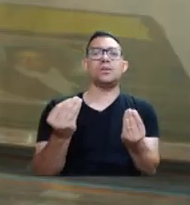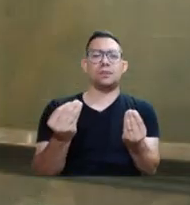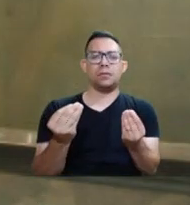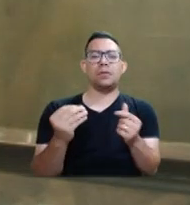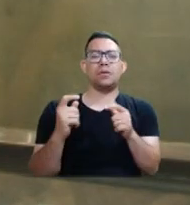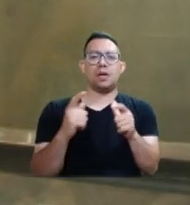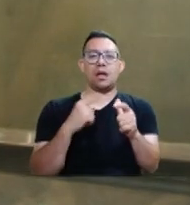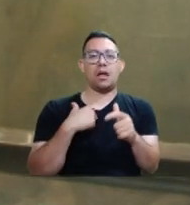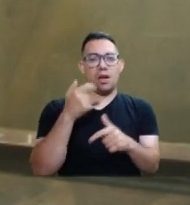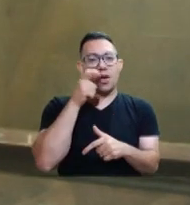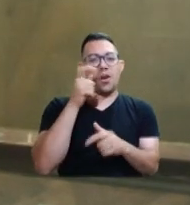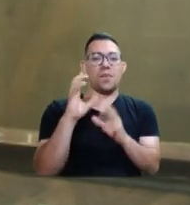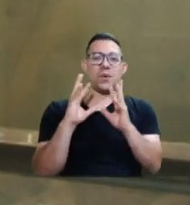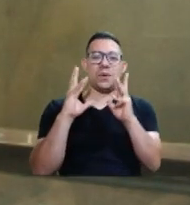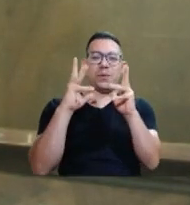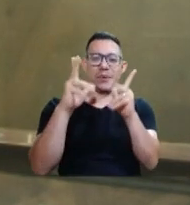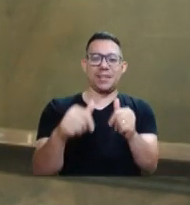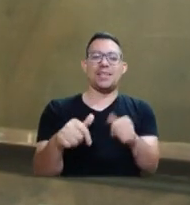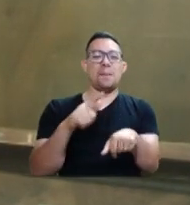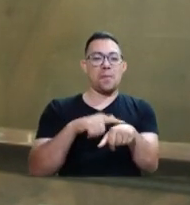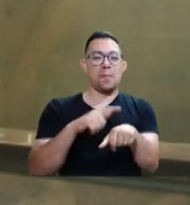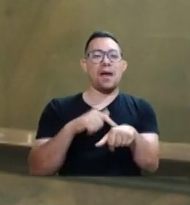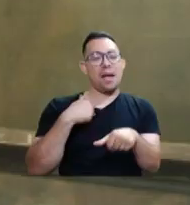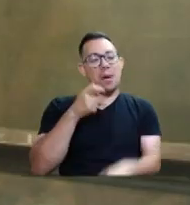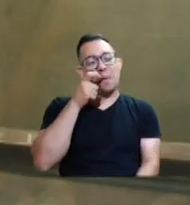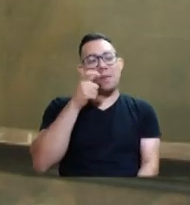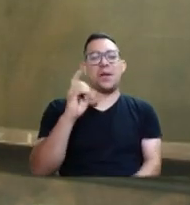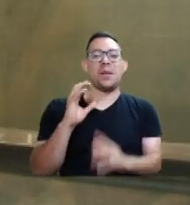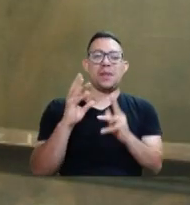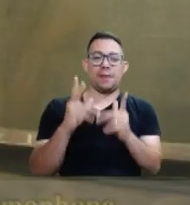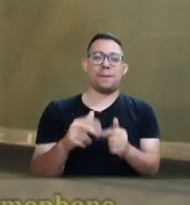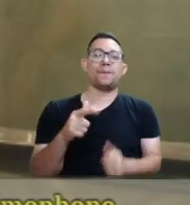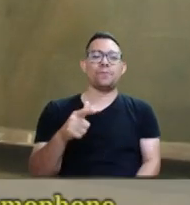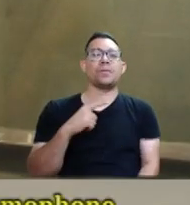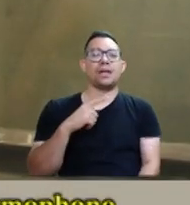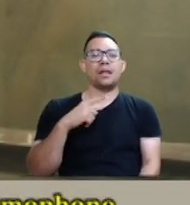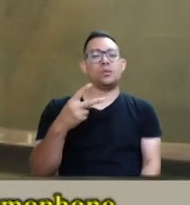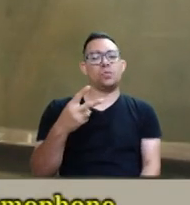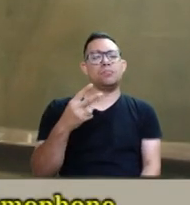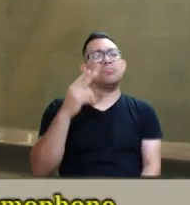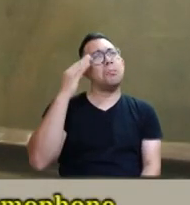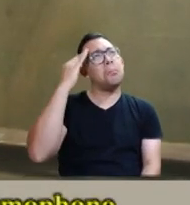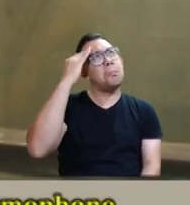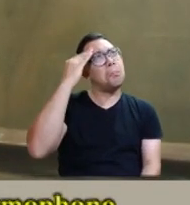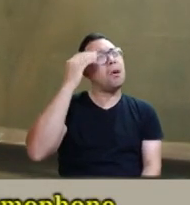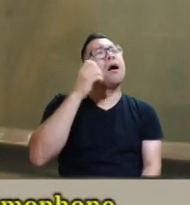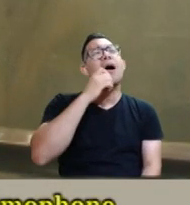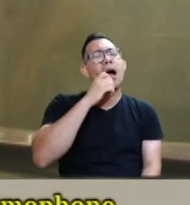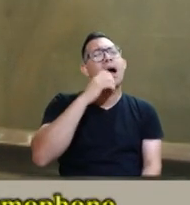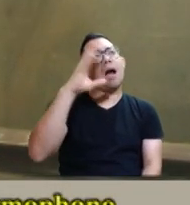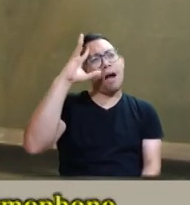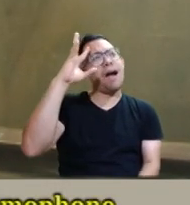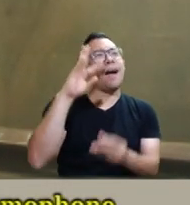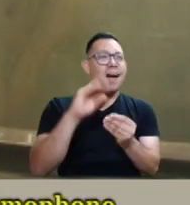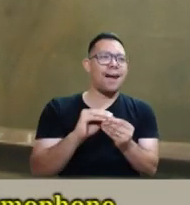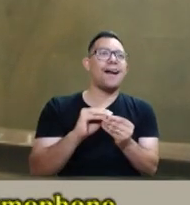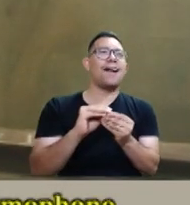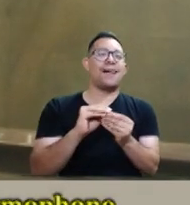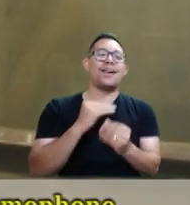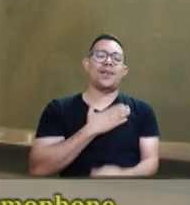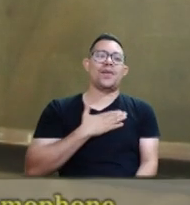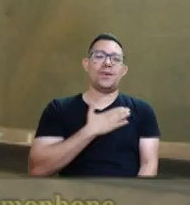entre outras orquestras também. Então eu lembro que devo ter assistido todos, né, que tinham lá disponíveis. Então são duas lembranças